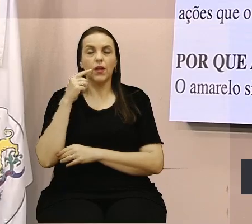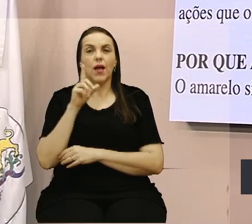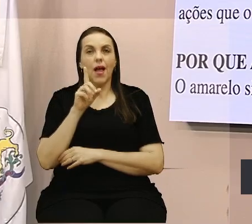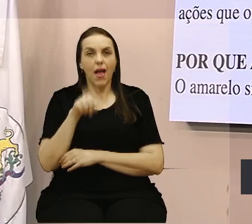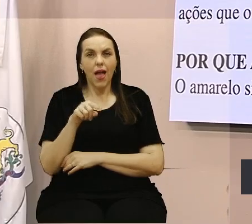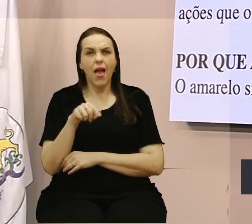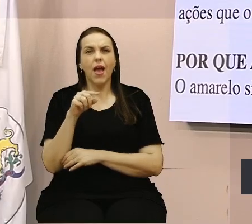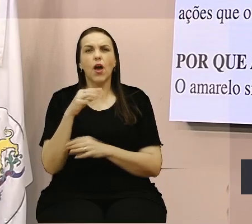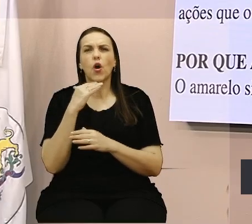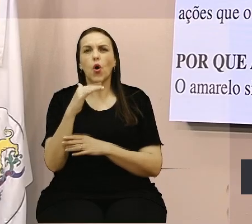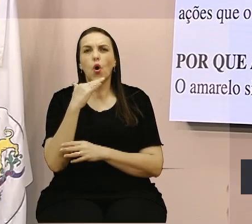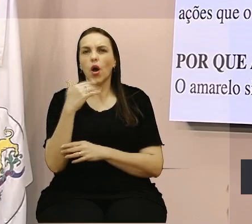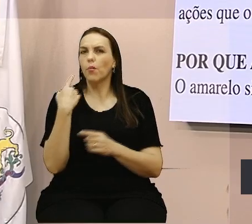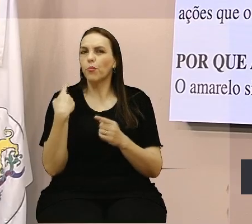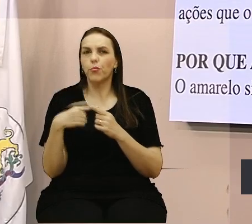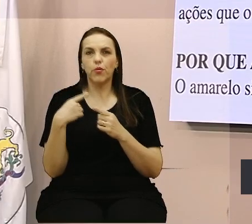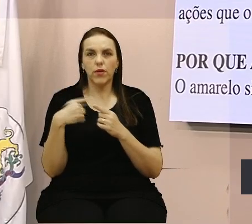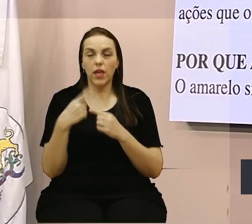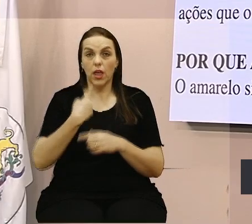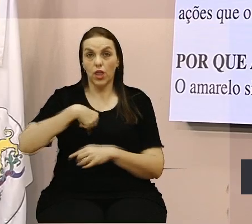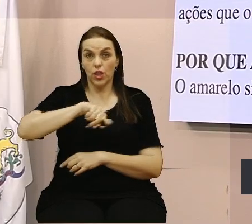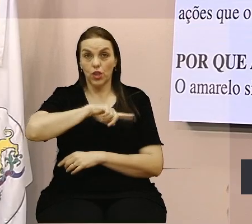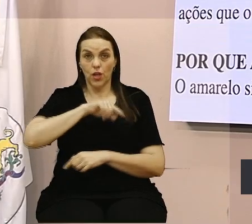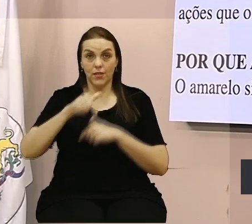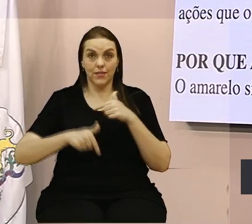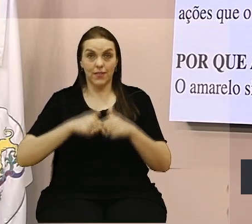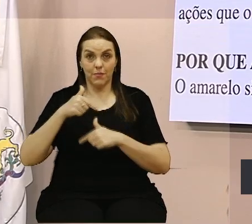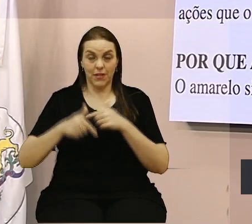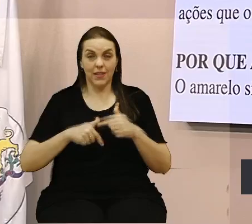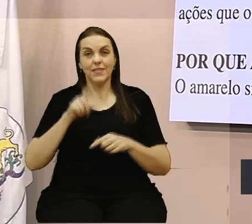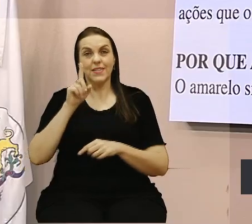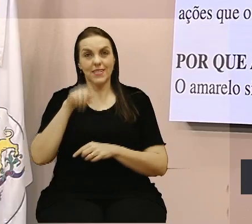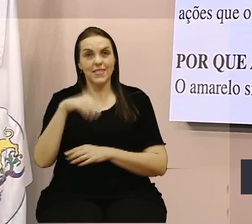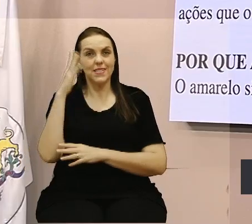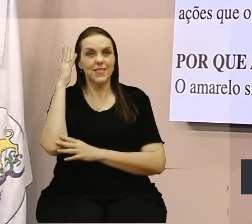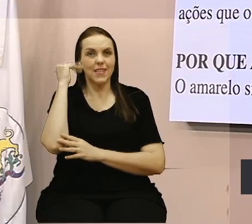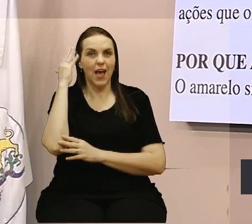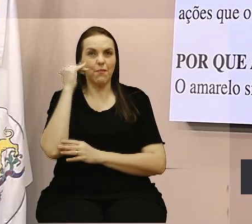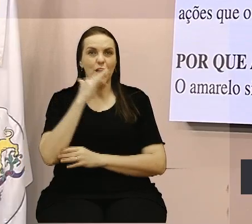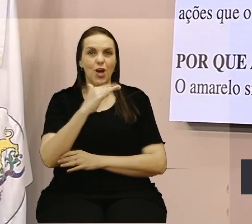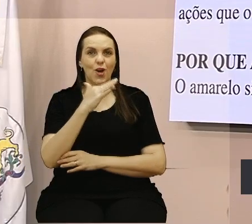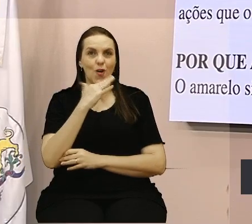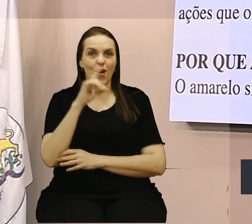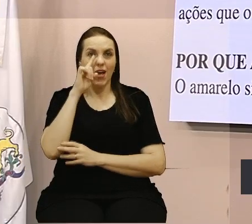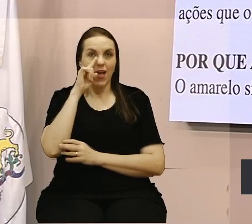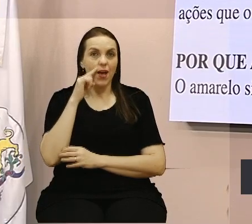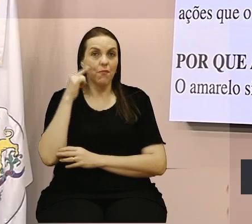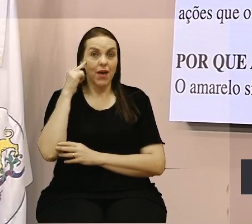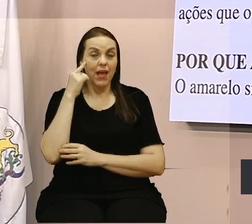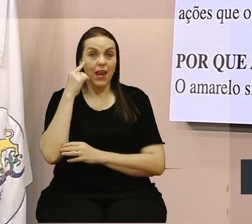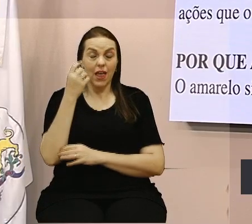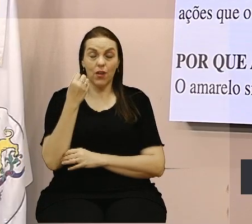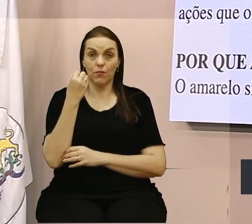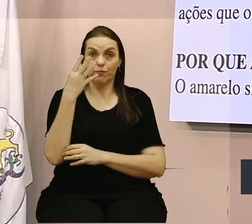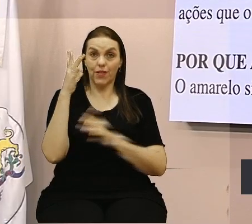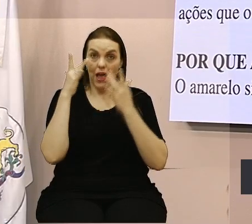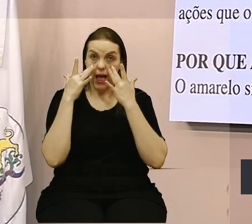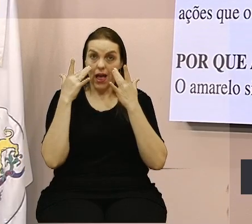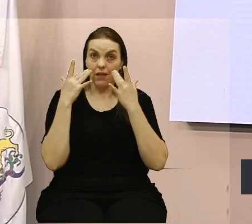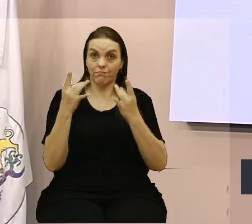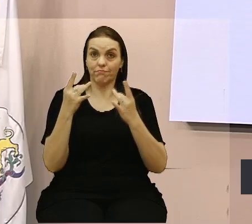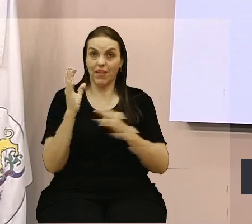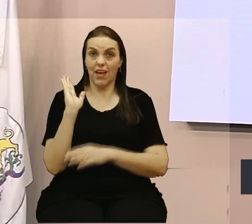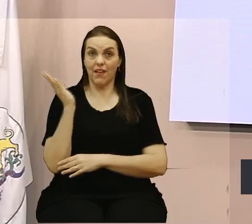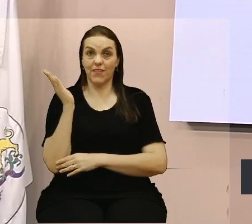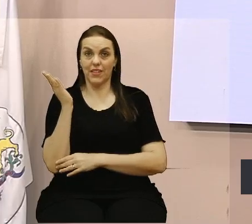de nós, que operadores da área do trânsito, a gente sabe que o amarelo é o sinal de advertência, por isso que chama a